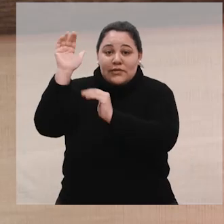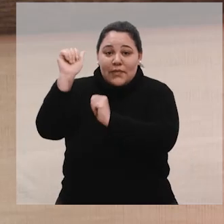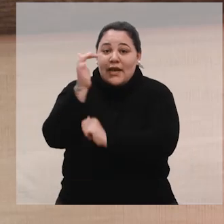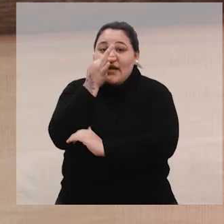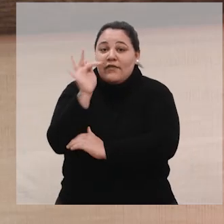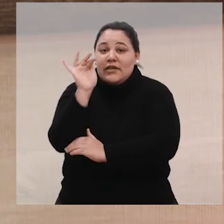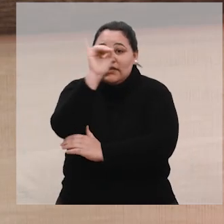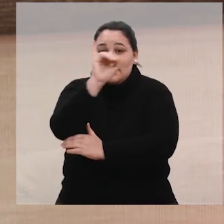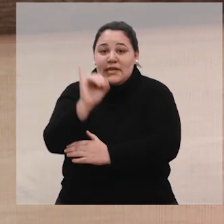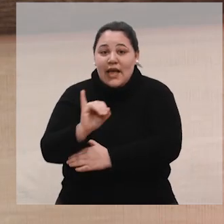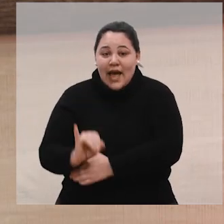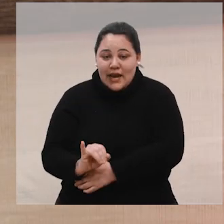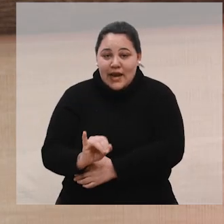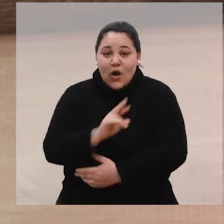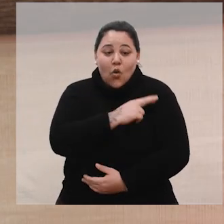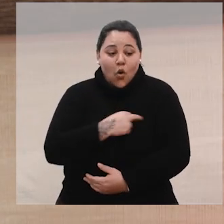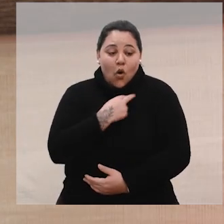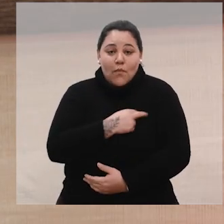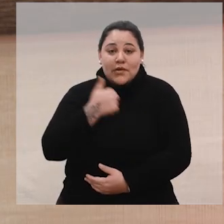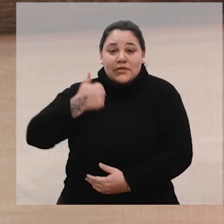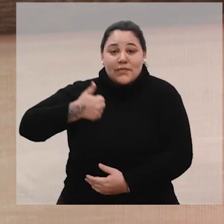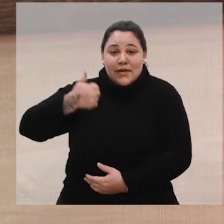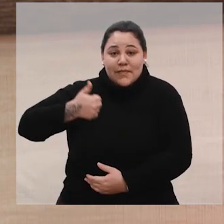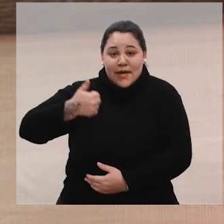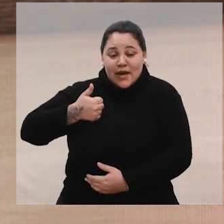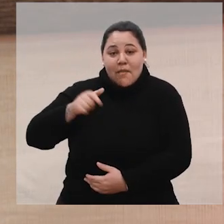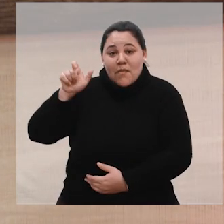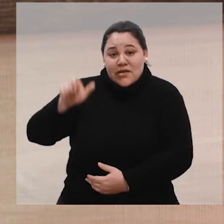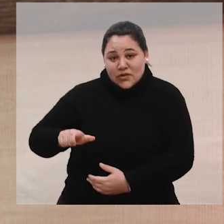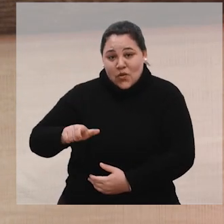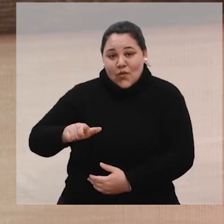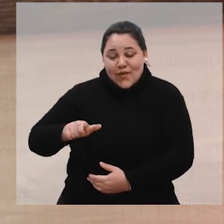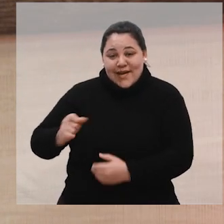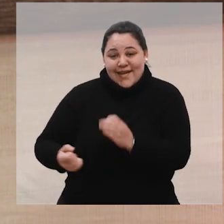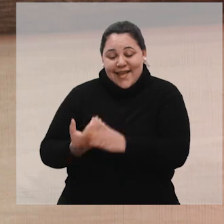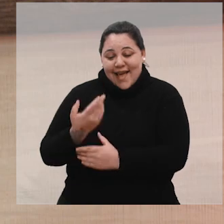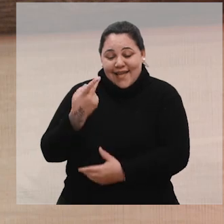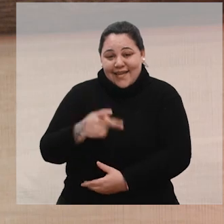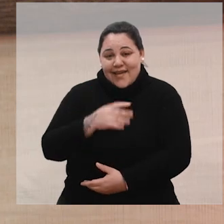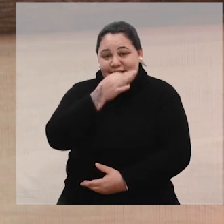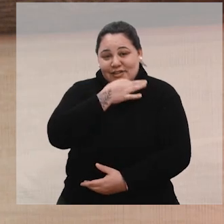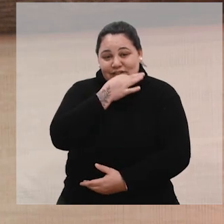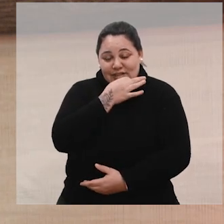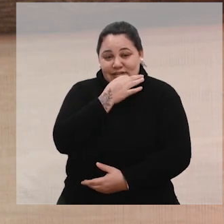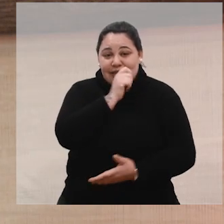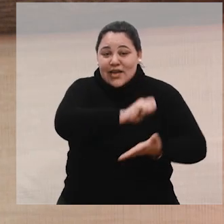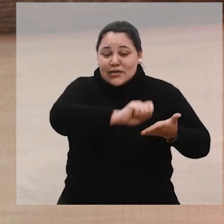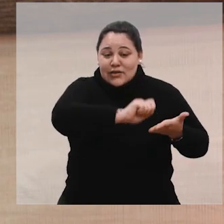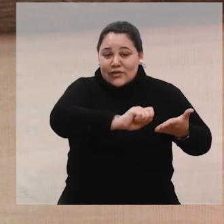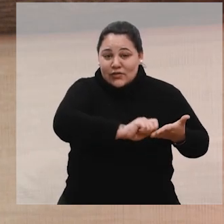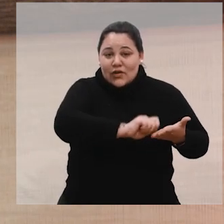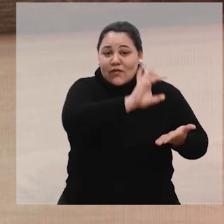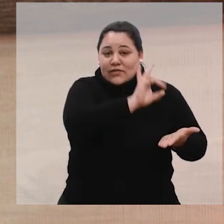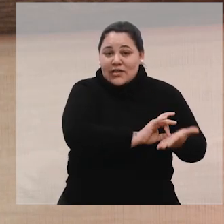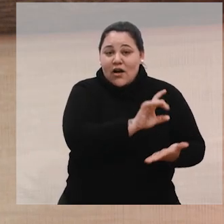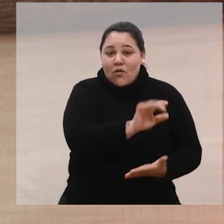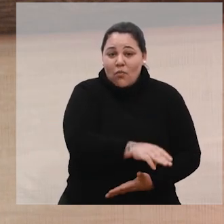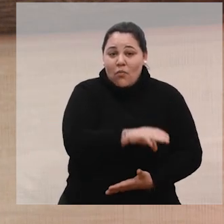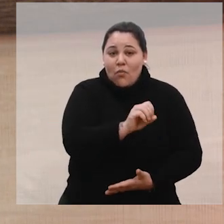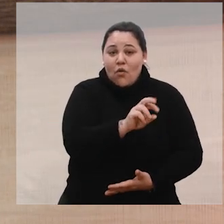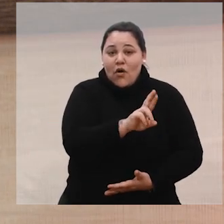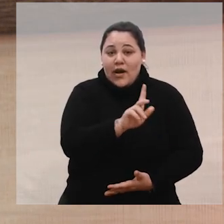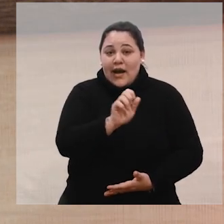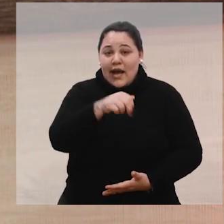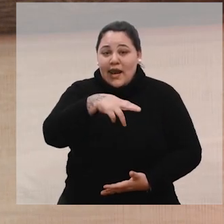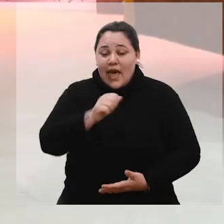Itália, romance em primeira pessoa, publicado recentemente aqui em Caxias do Sul pela escritora Morgana Perini, que nos